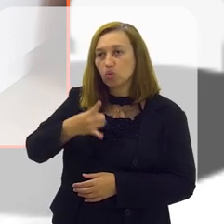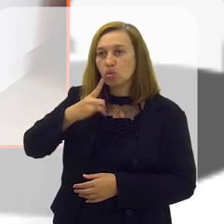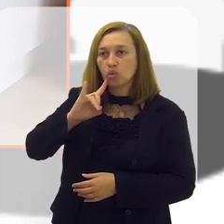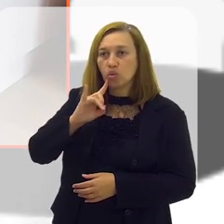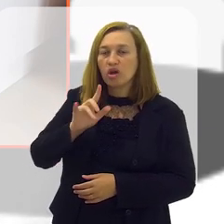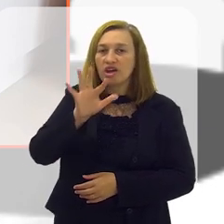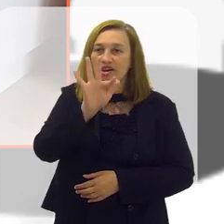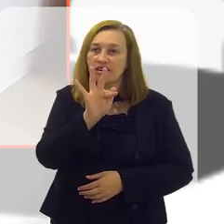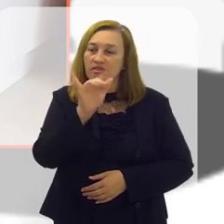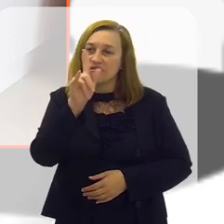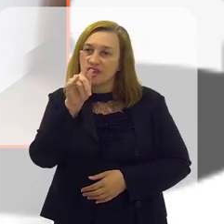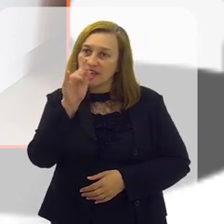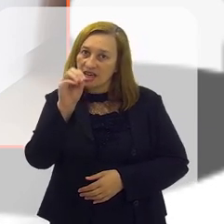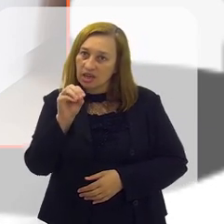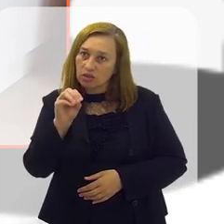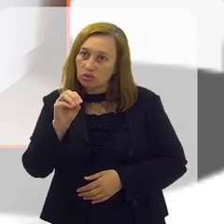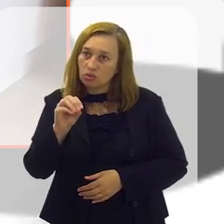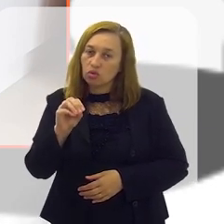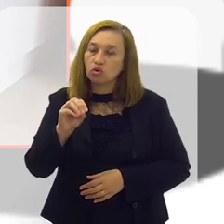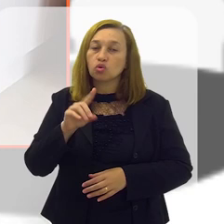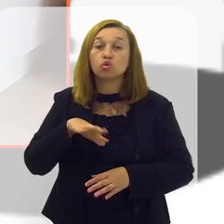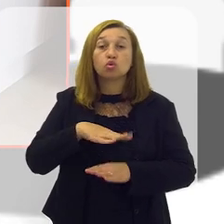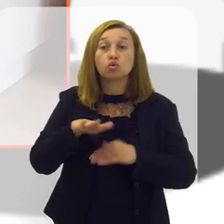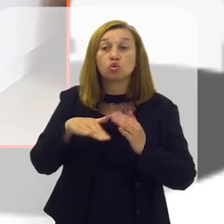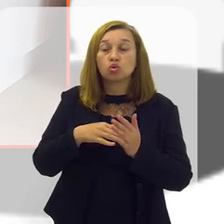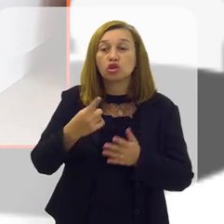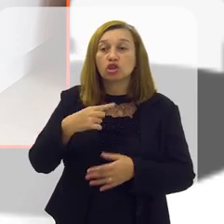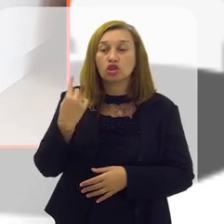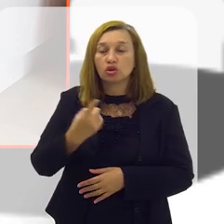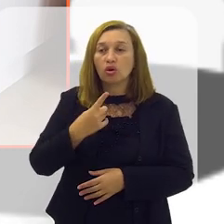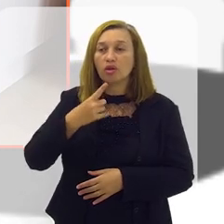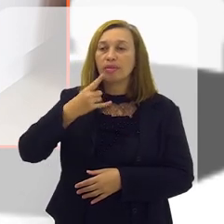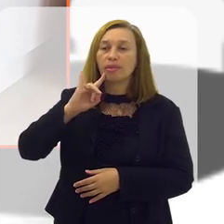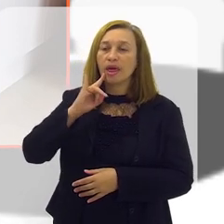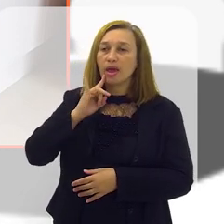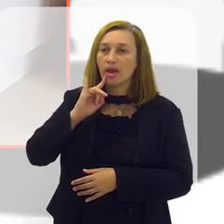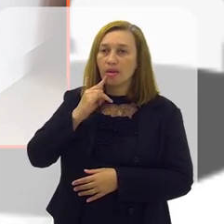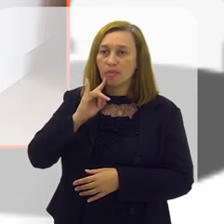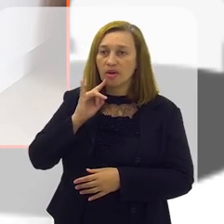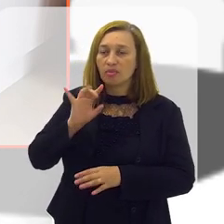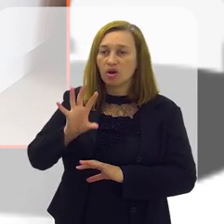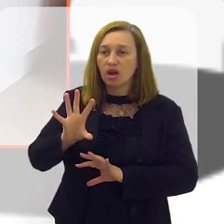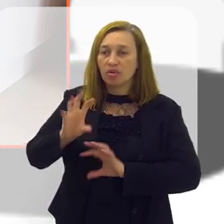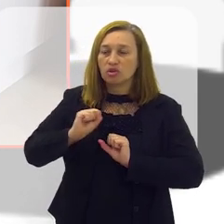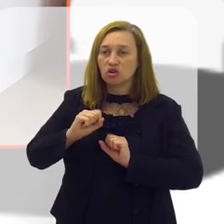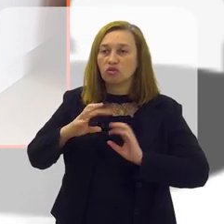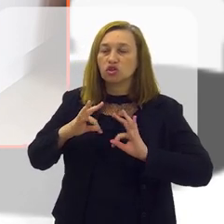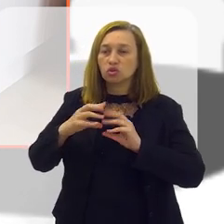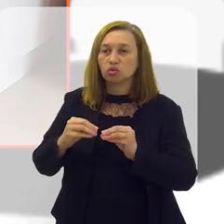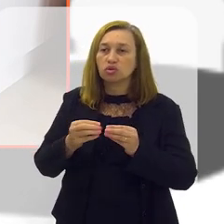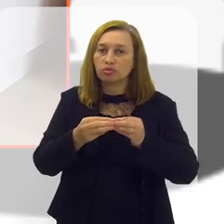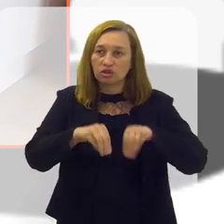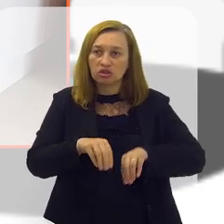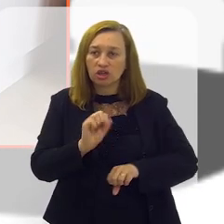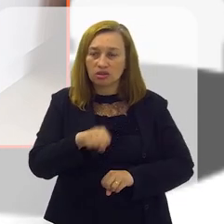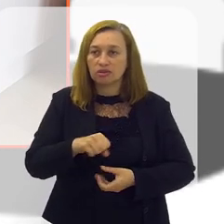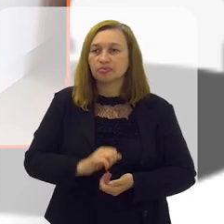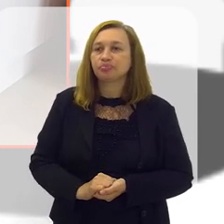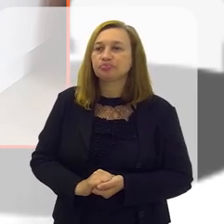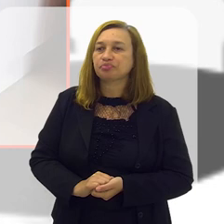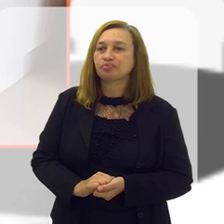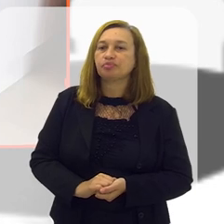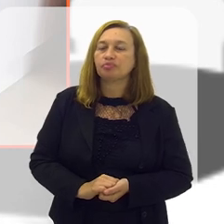e como o fígado metaboliza tudo que a gente ingere, ele é um órgão que é bem atingido, sim, e a pessoa fica bem